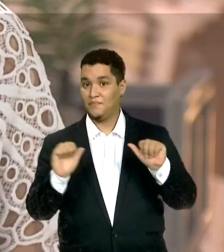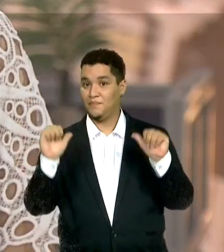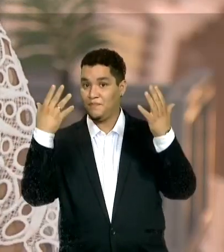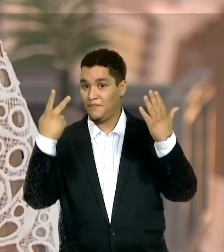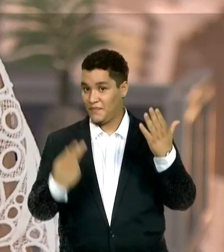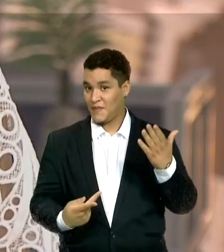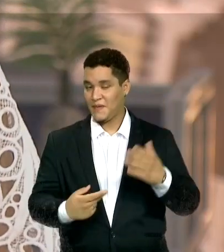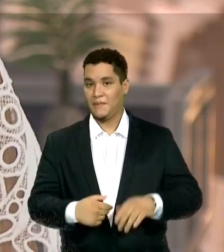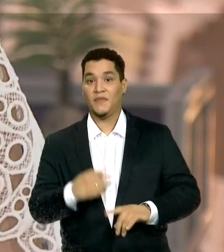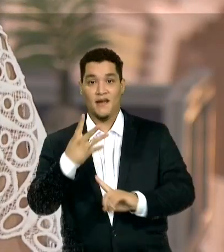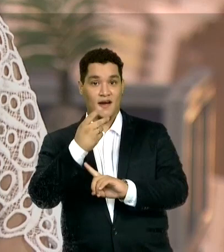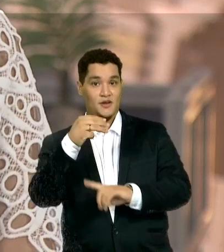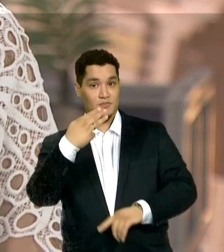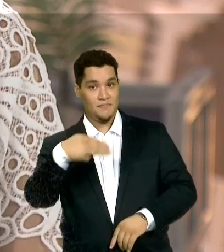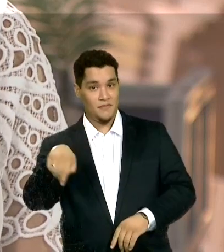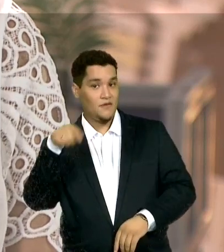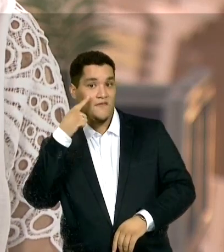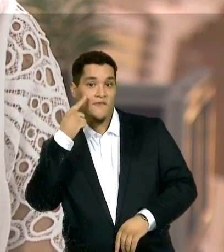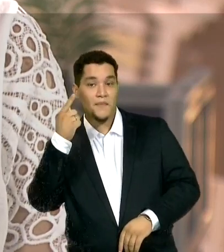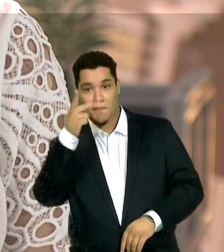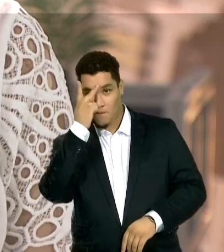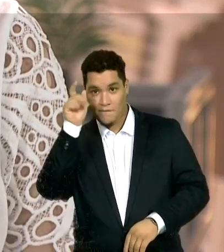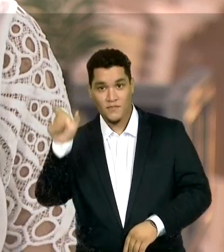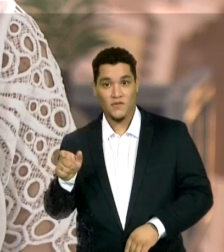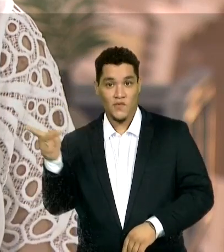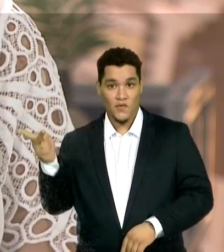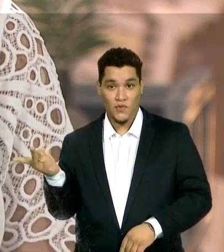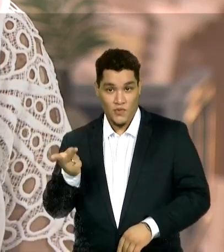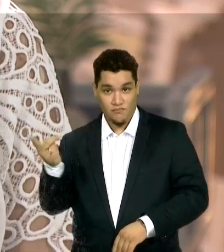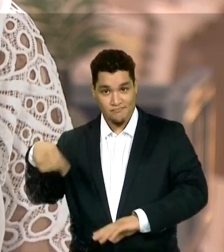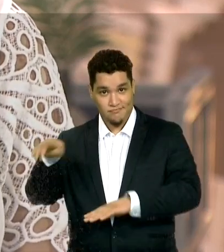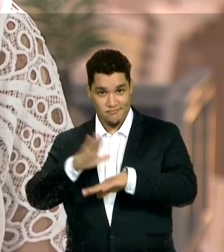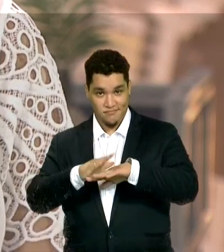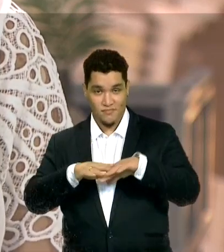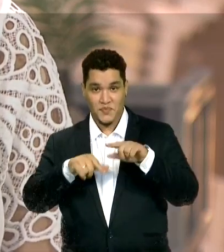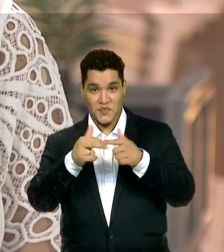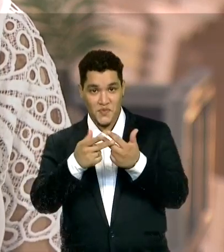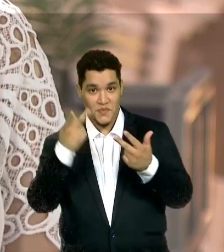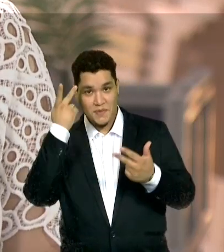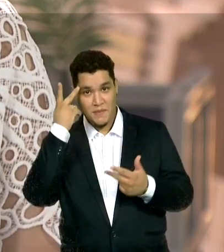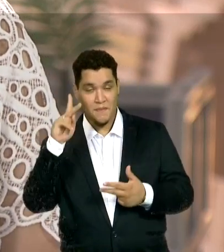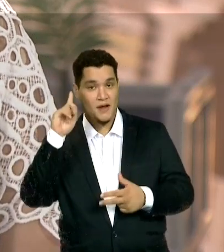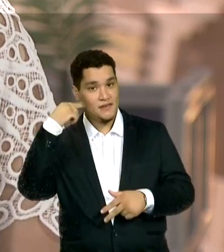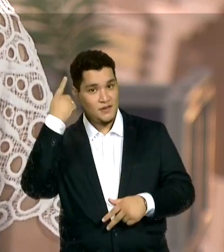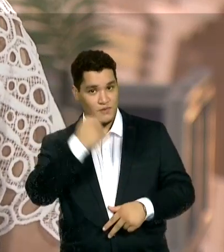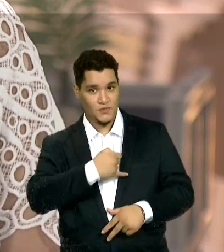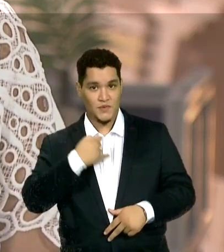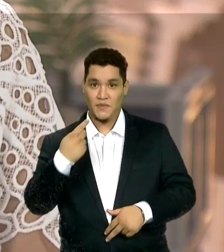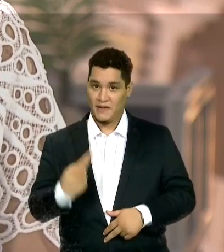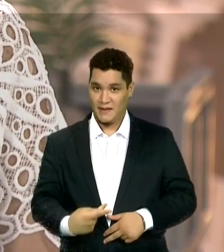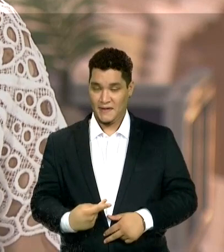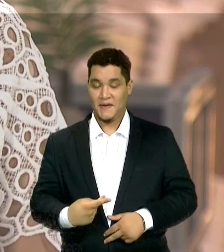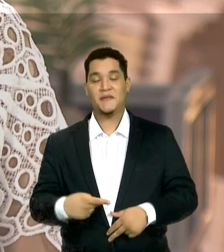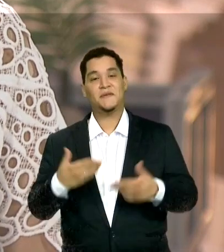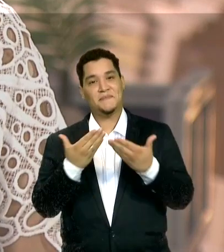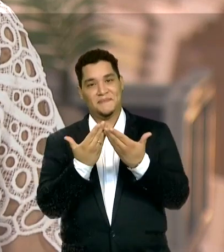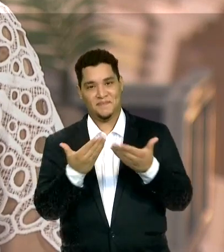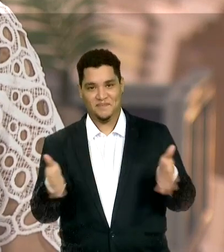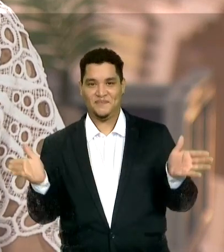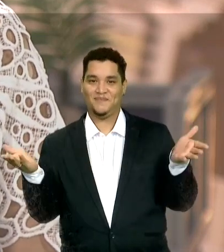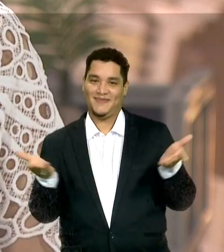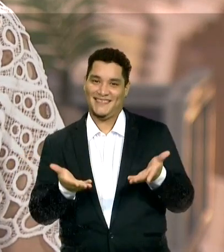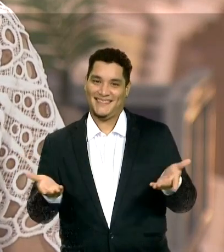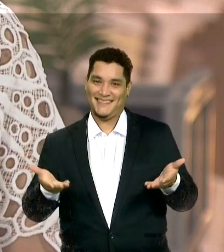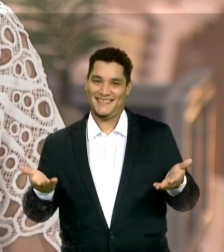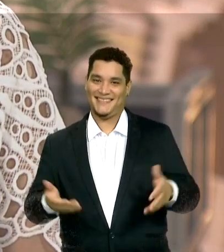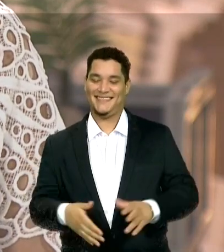Arte do Marau, o trabalho de um casal de artesãos na confecção de personagens decorativos do nosso São João. O Assembleia em Foco, segunda edição,